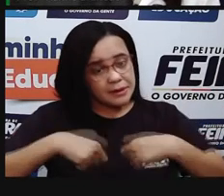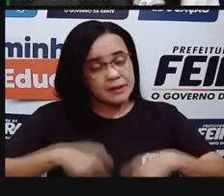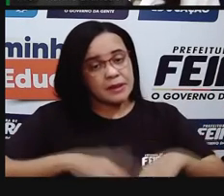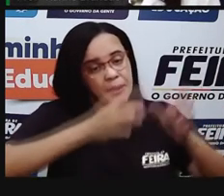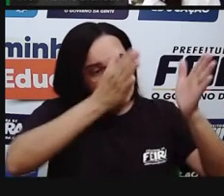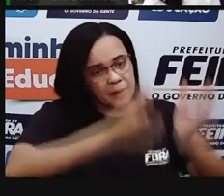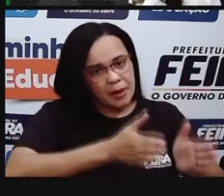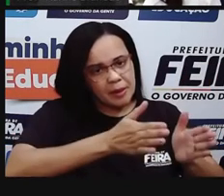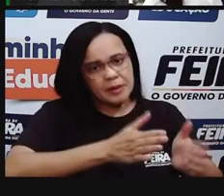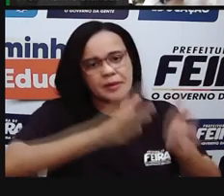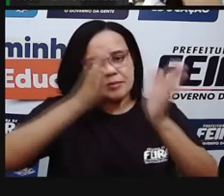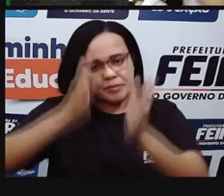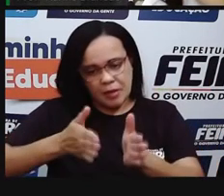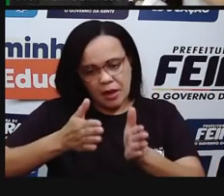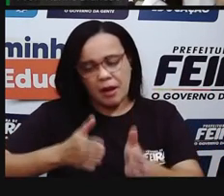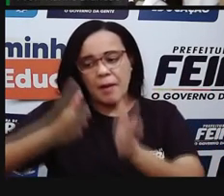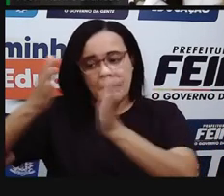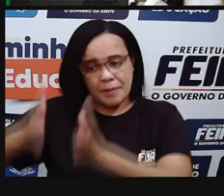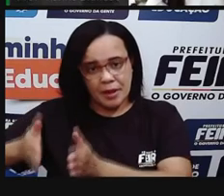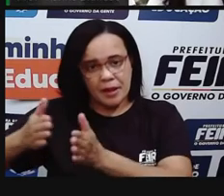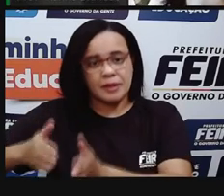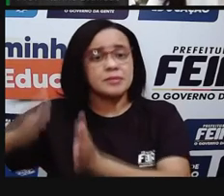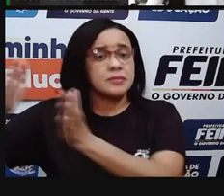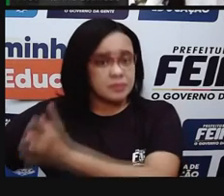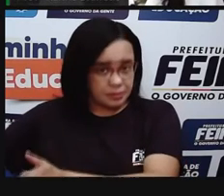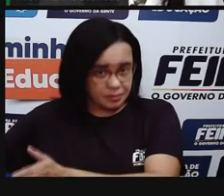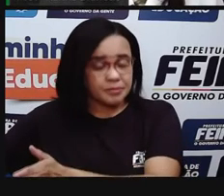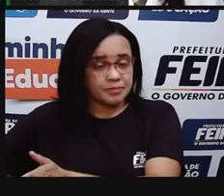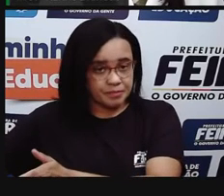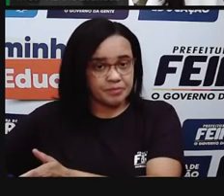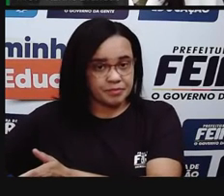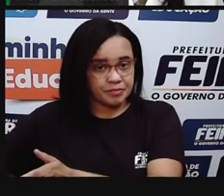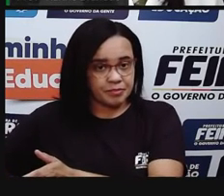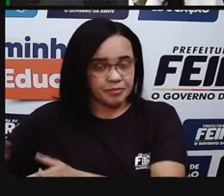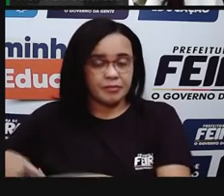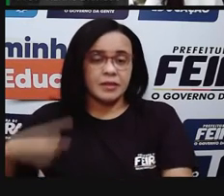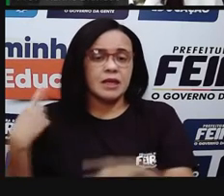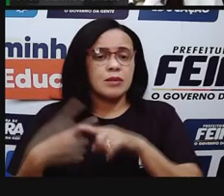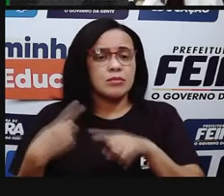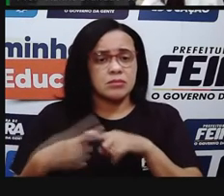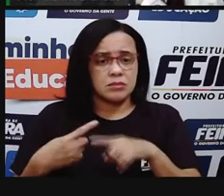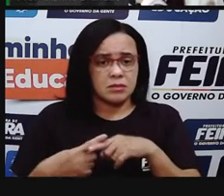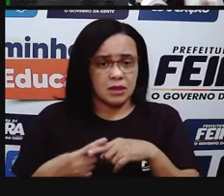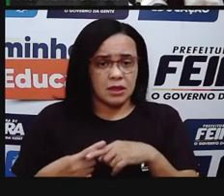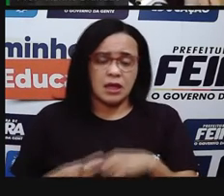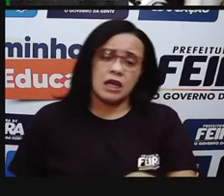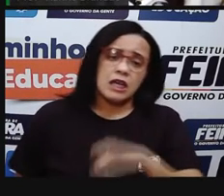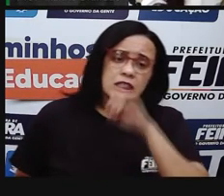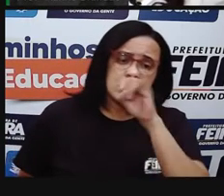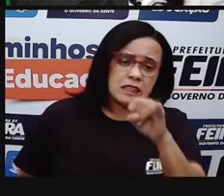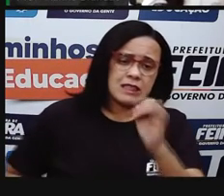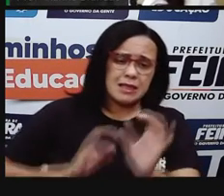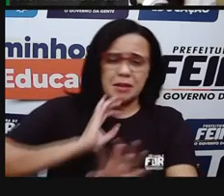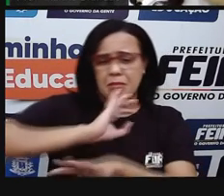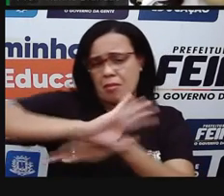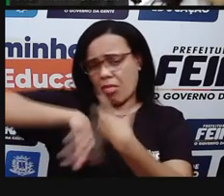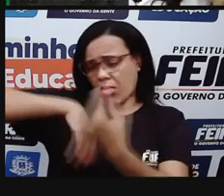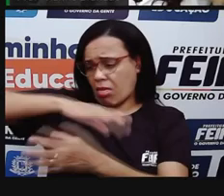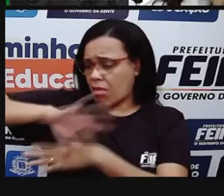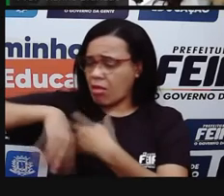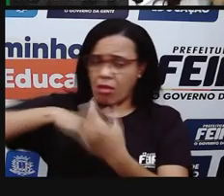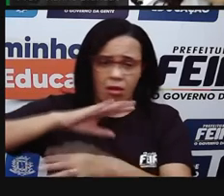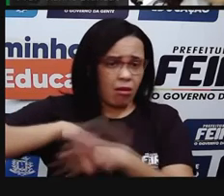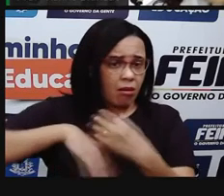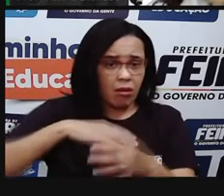esses objetos, né, para a gente conseguir achar onde é que eles estão, né, para a gente se organizar